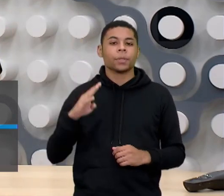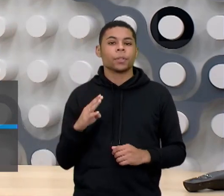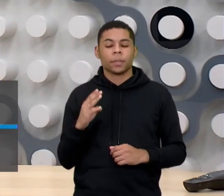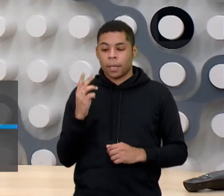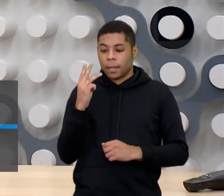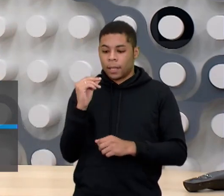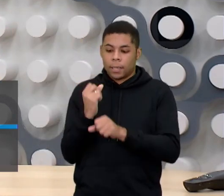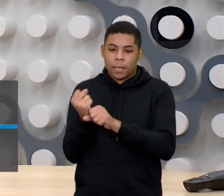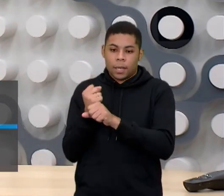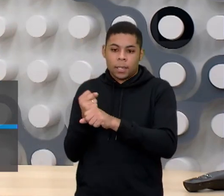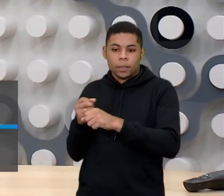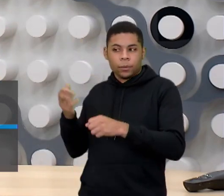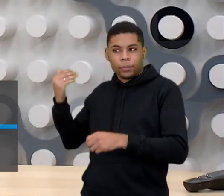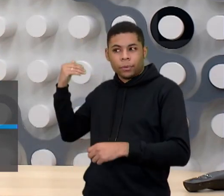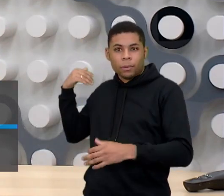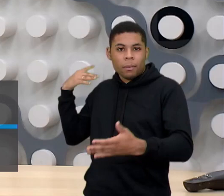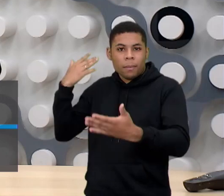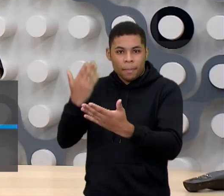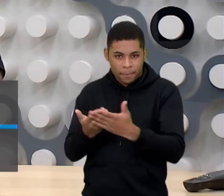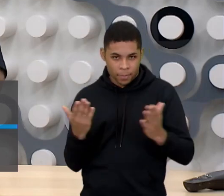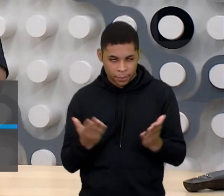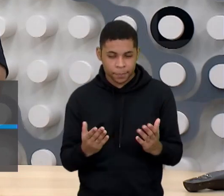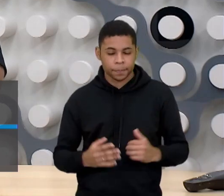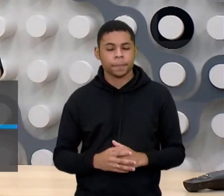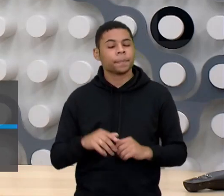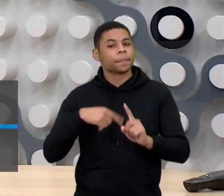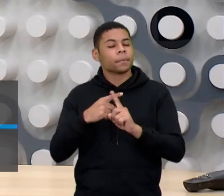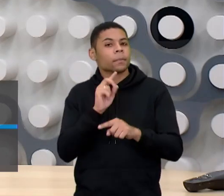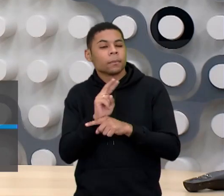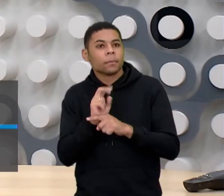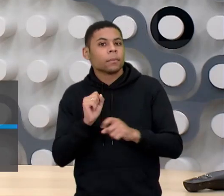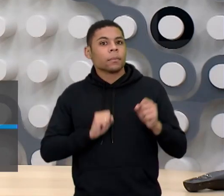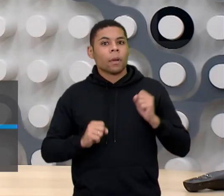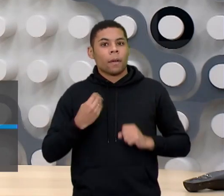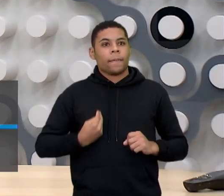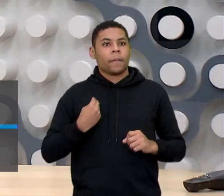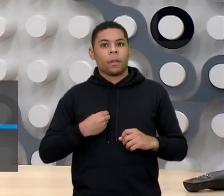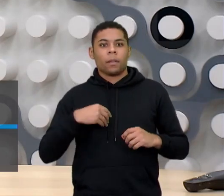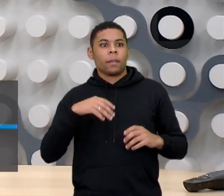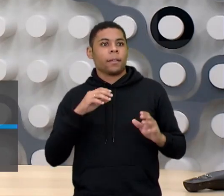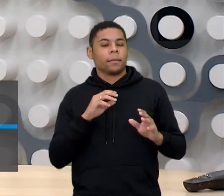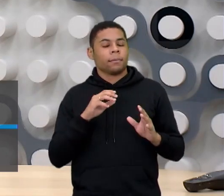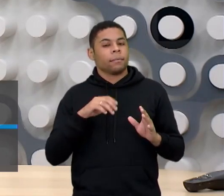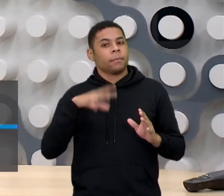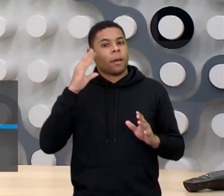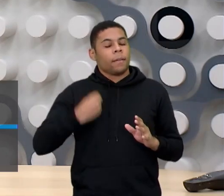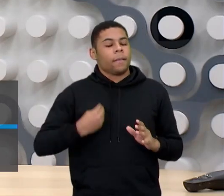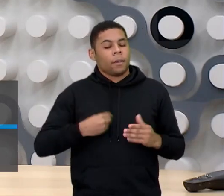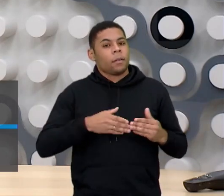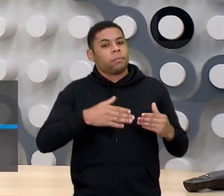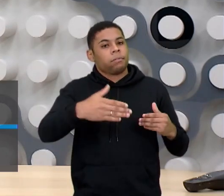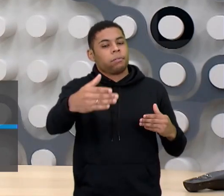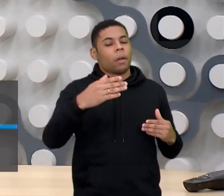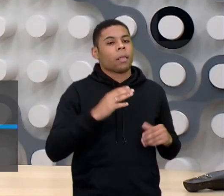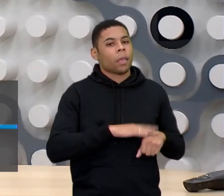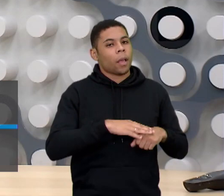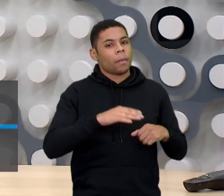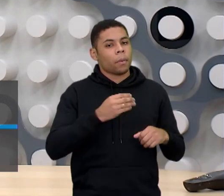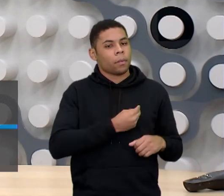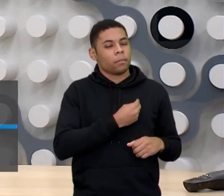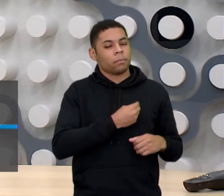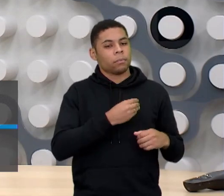30 anos para cá, né? Como também a expectativa de vida aumentou, né? Então a expectativa de vida